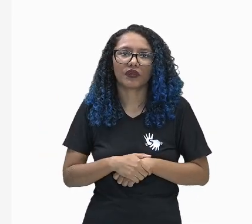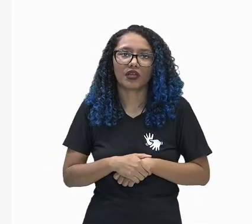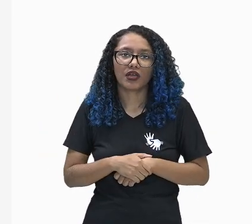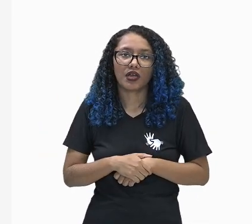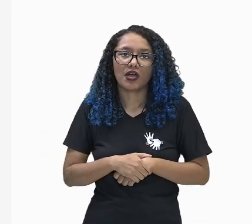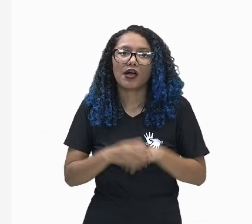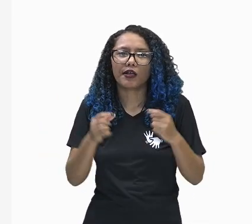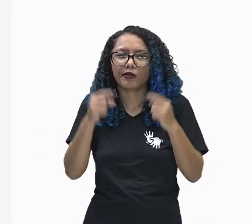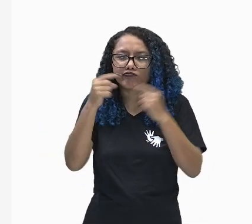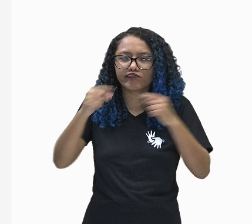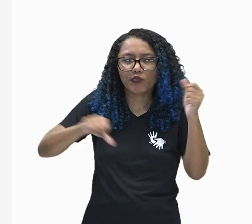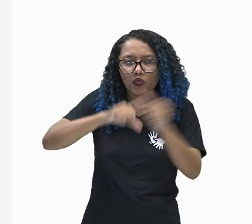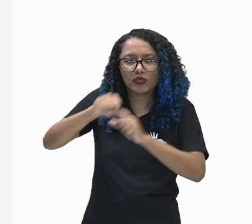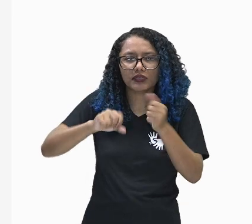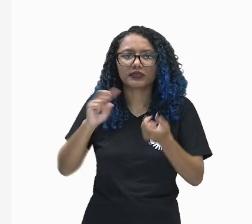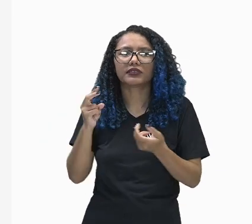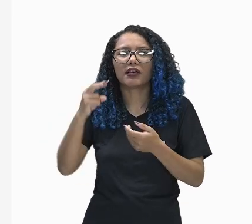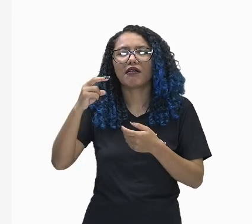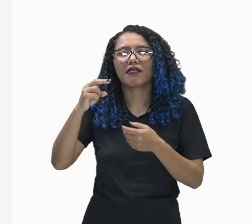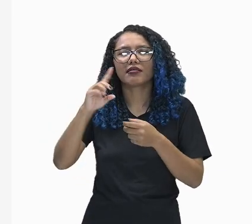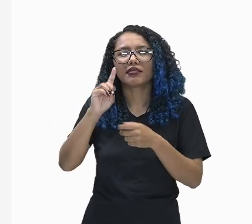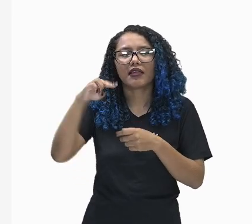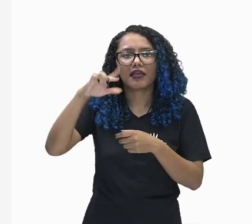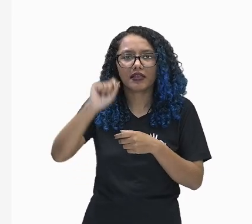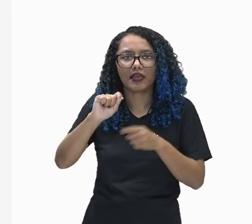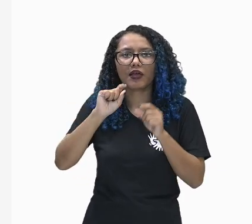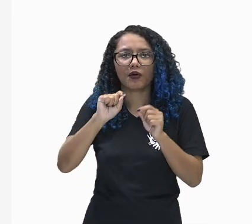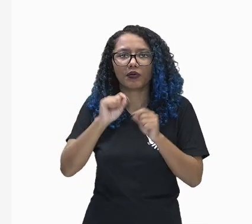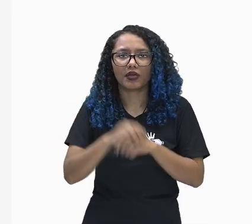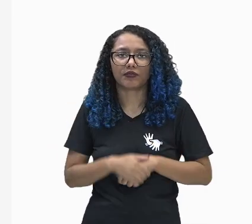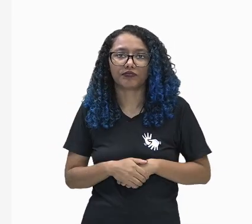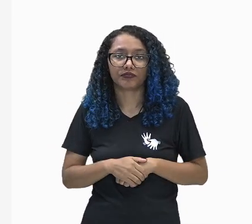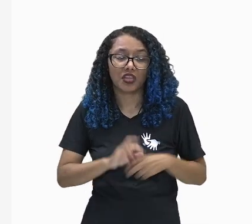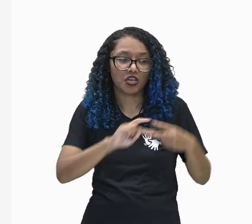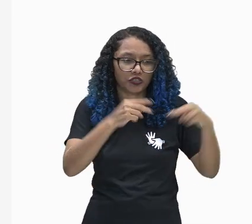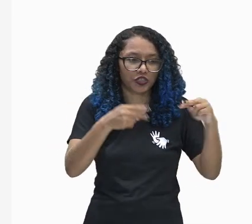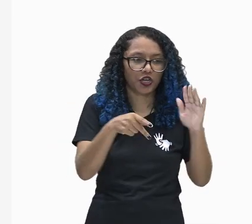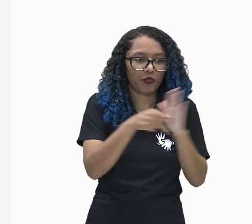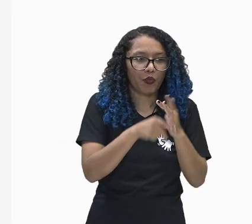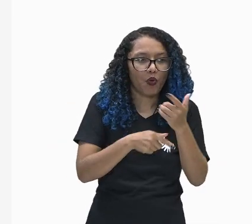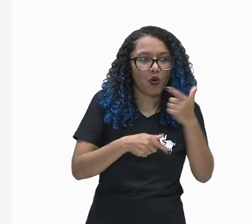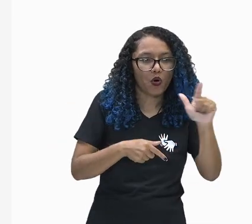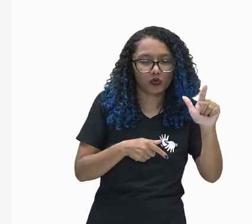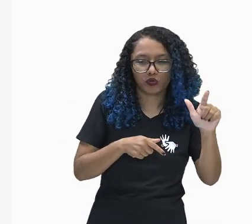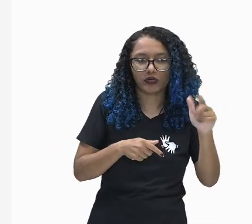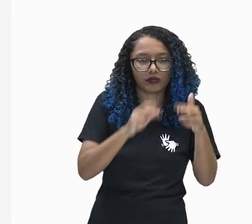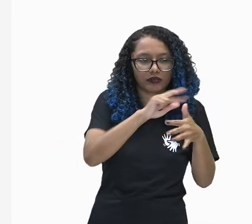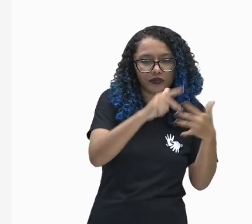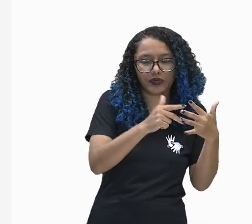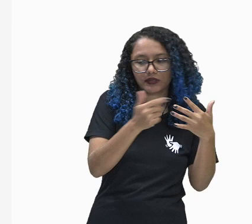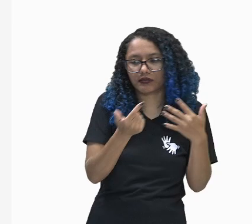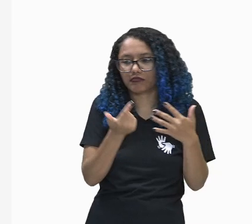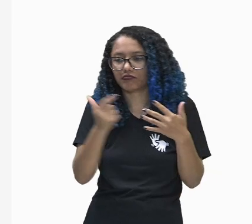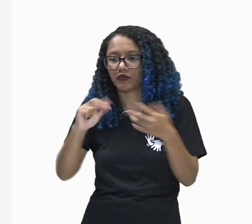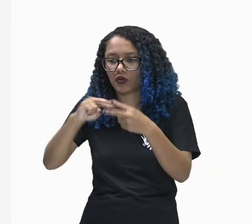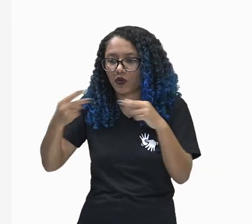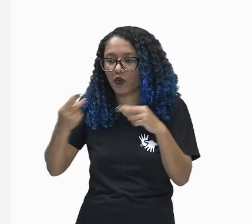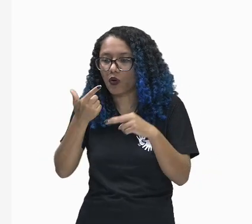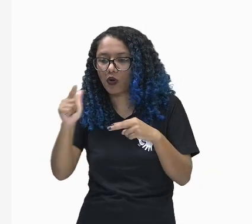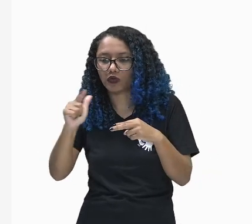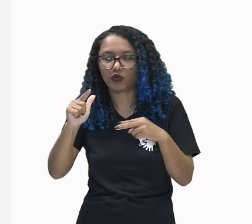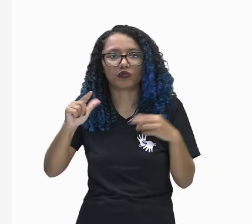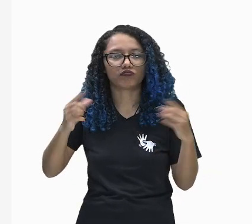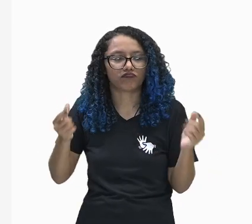DNA, que seria a inserção de genes de um organismo em outro organismo. Os organismos